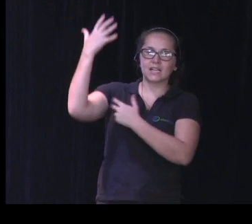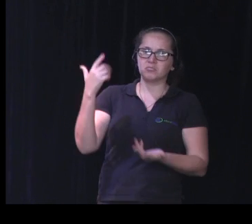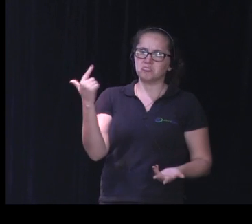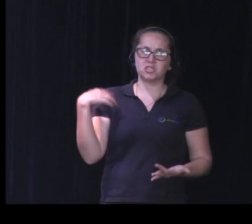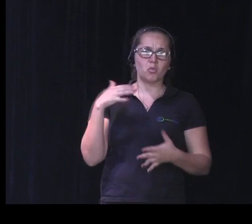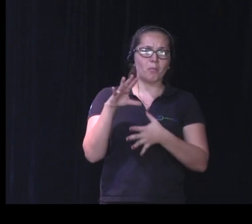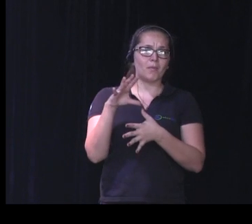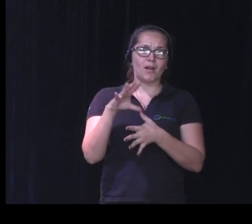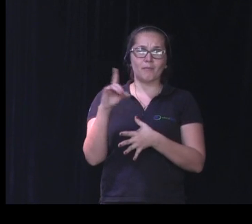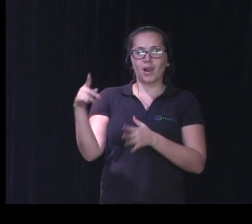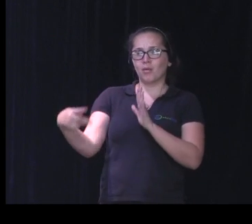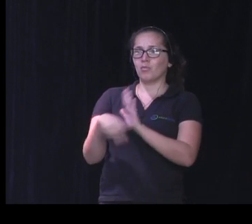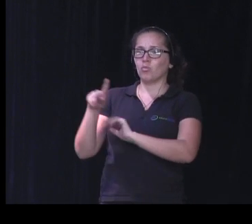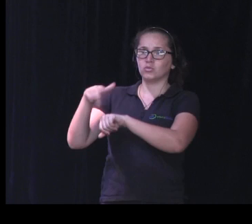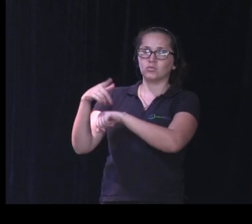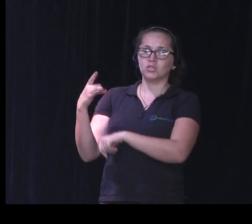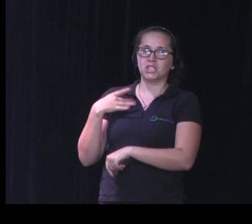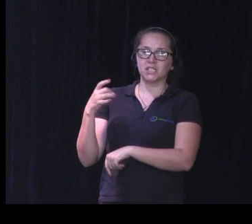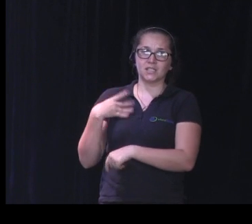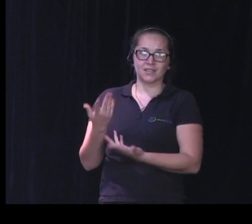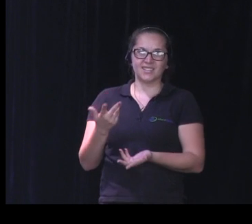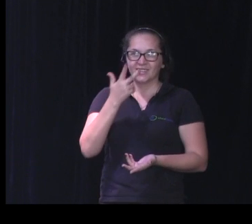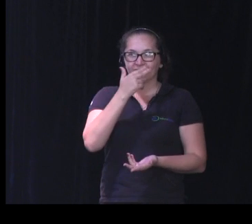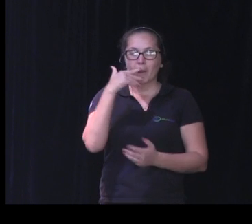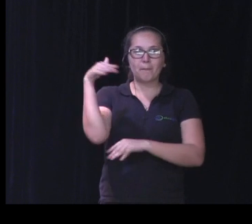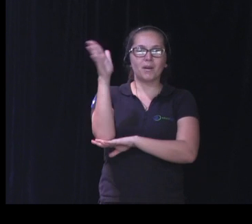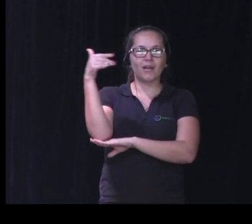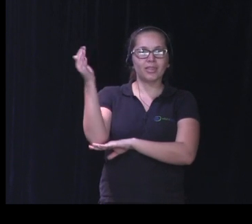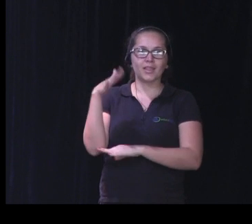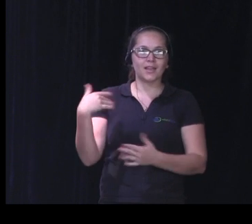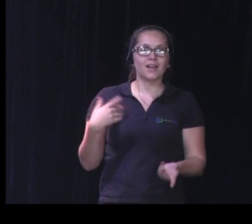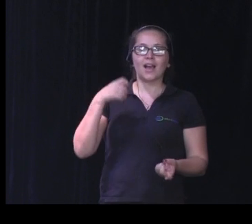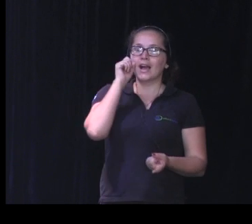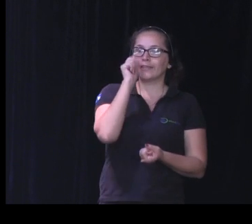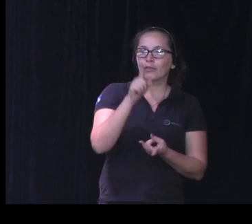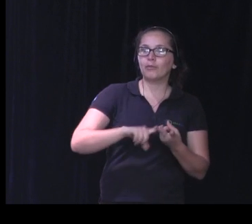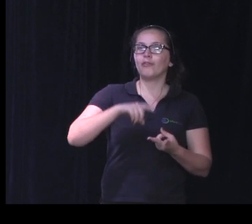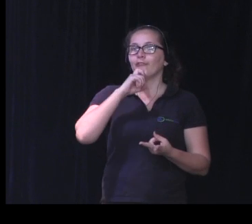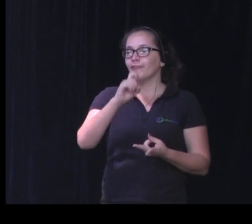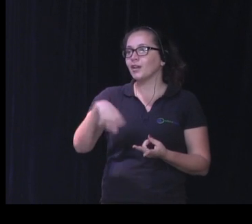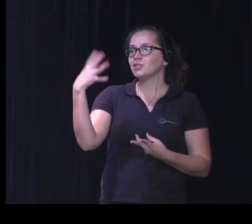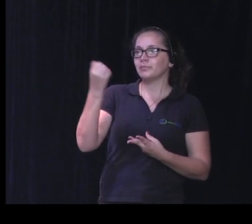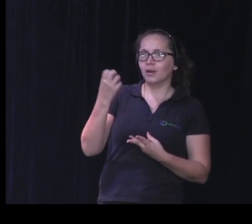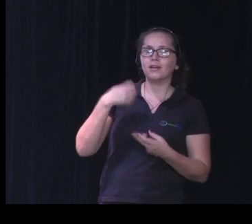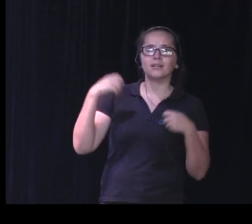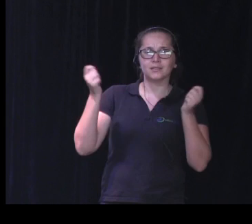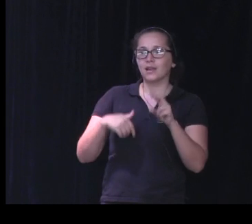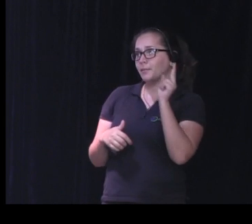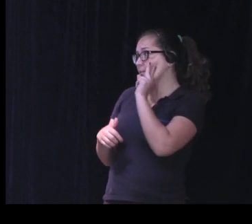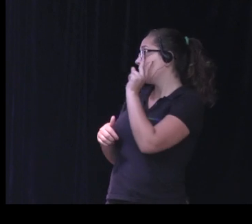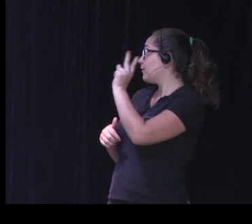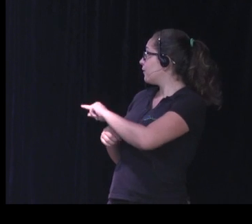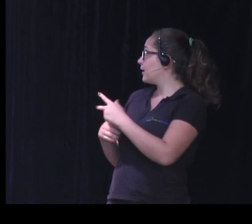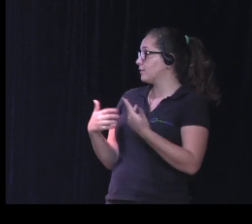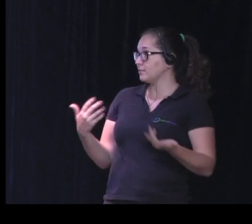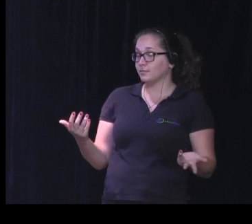como o satélite. Este é um mapa do Chile, que é praticamente uma bandeira azul, verde e branco. E vocês